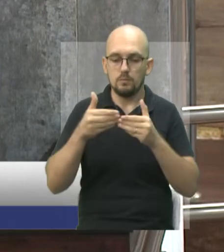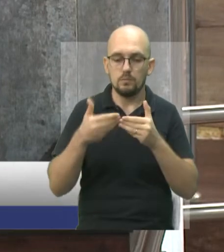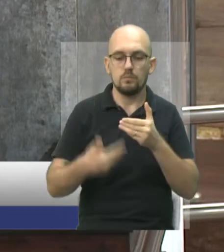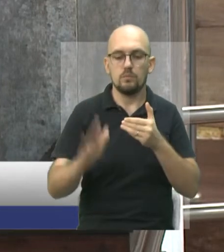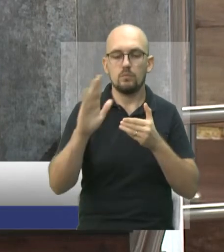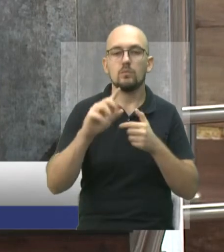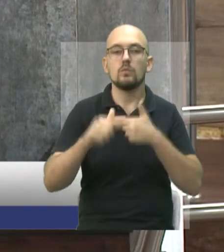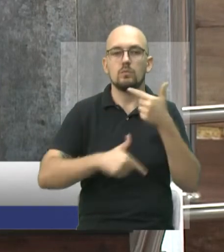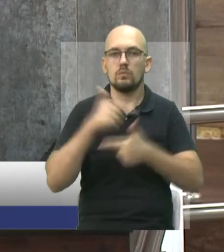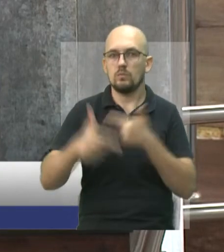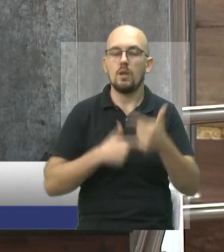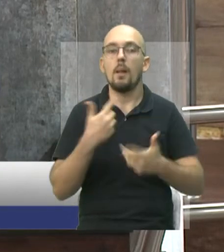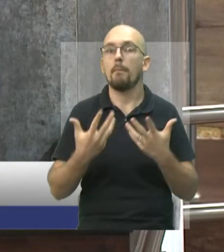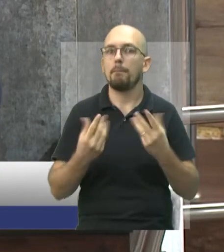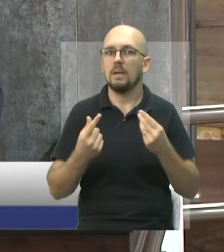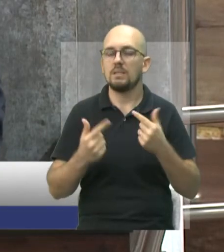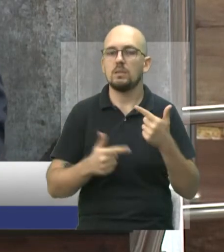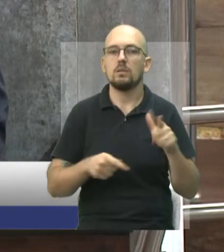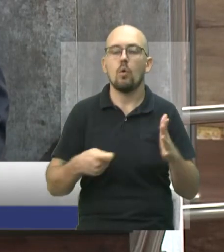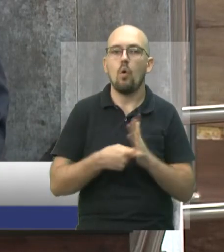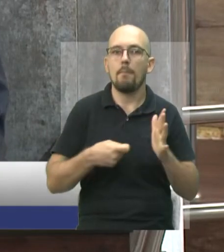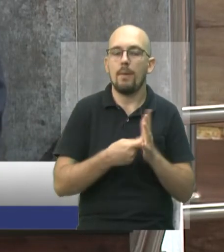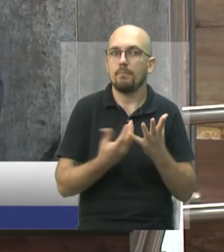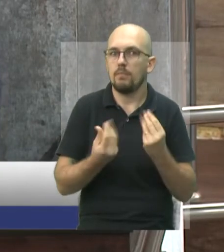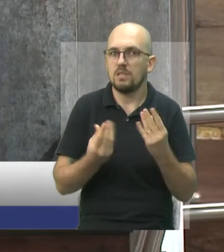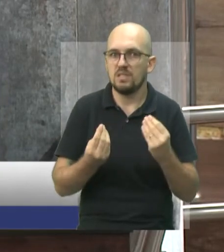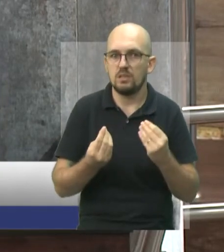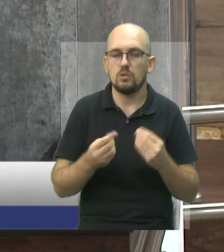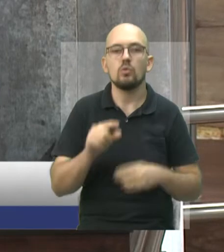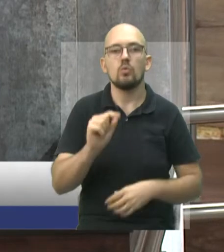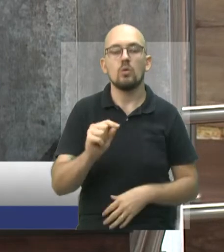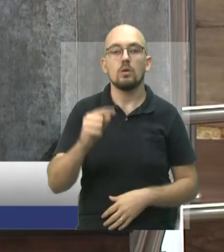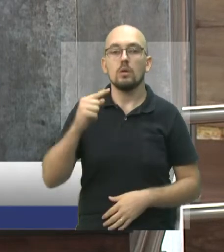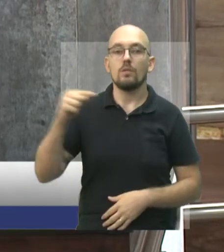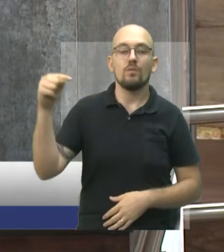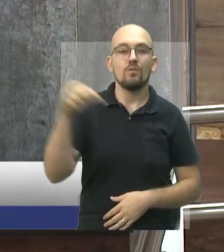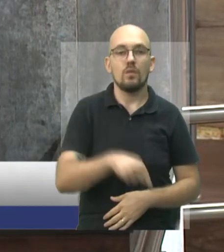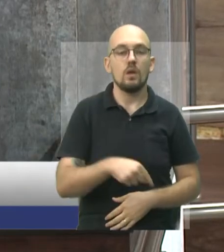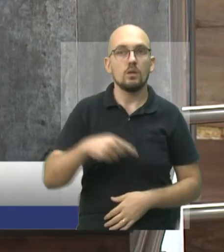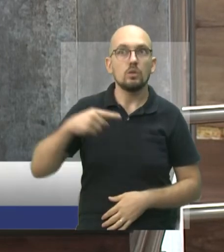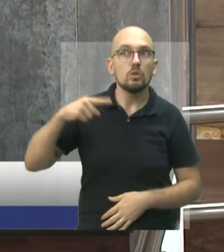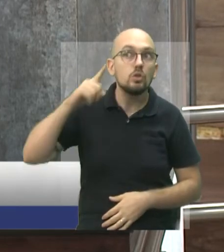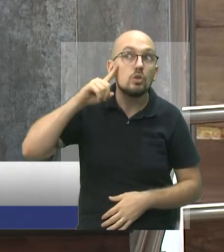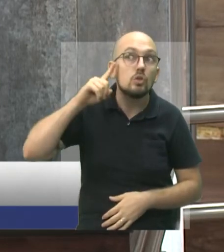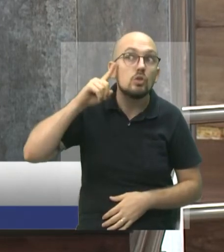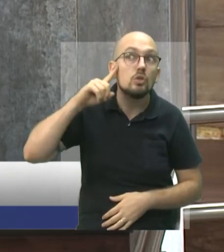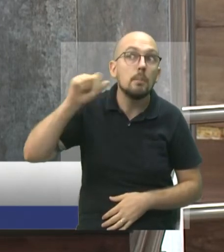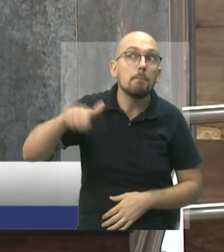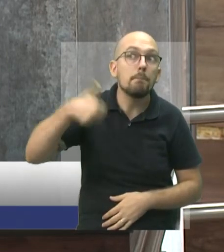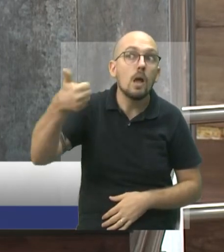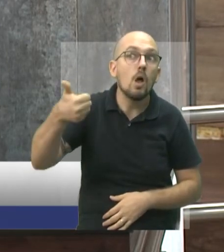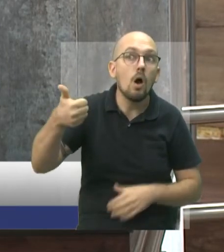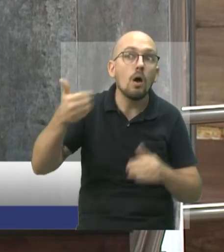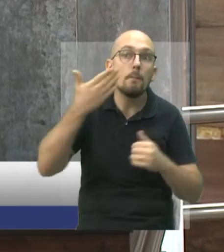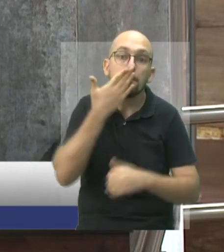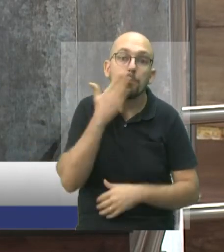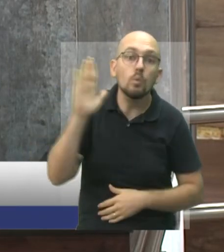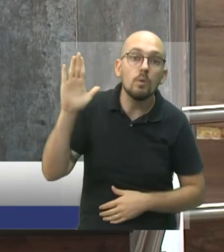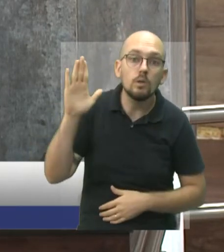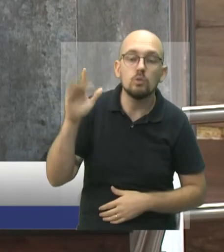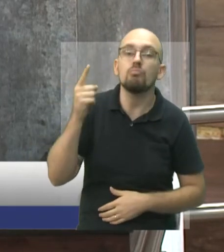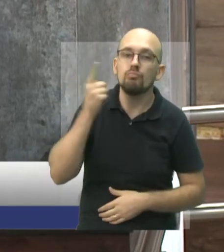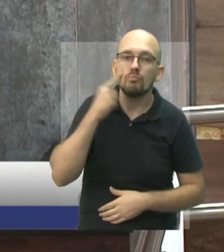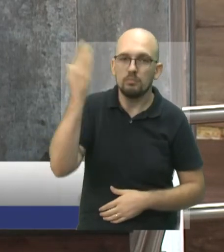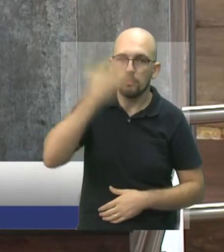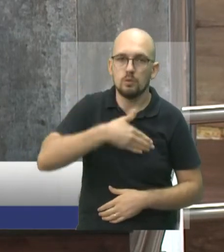gente vai trabalhar bastante e cobrar bastante para que venham os dias melhores prometidos na campanha. Um grande